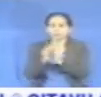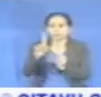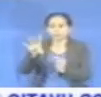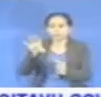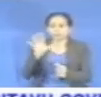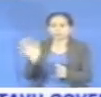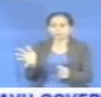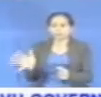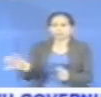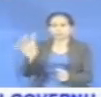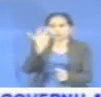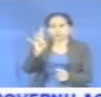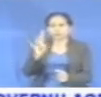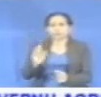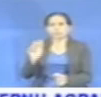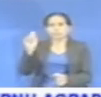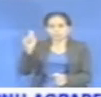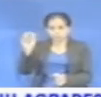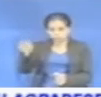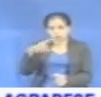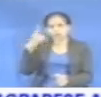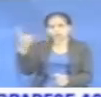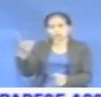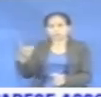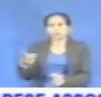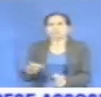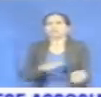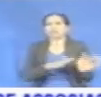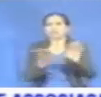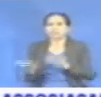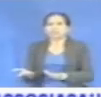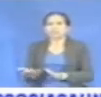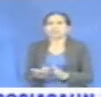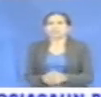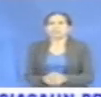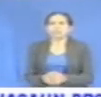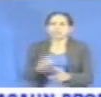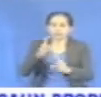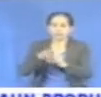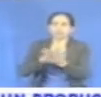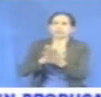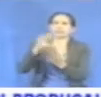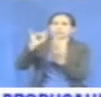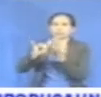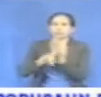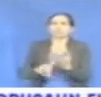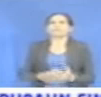Restringido, enquanto na insano restringida, lá conselho salva vida, durante Fulan Juñu